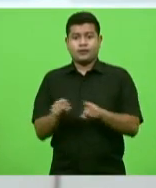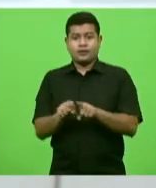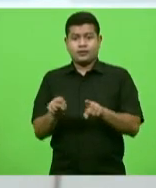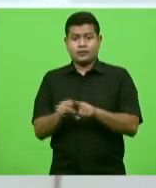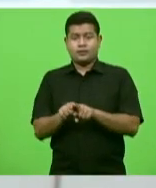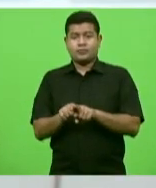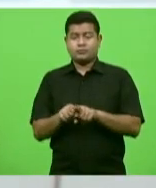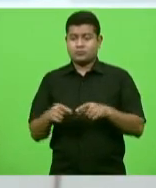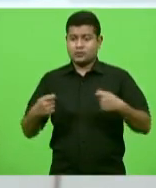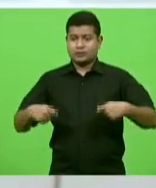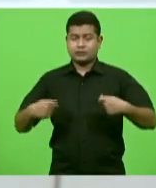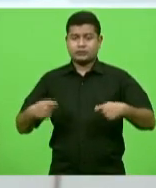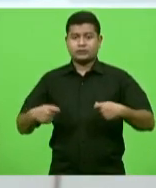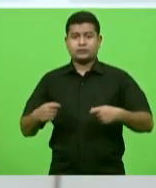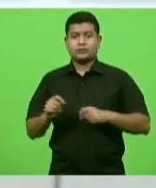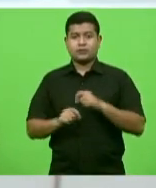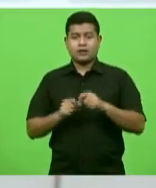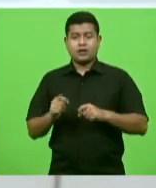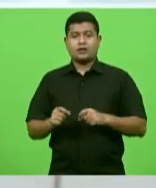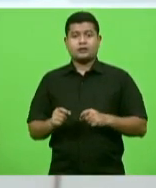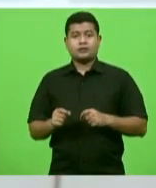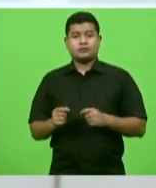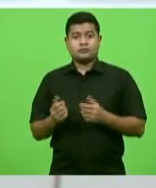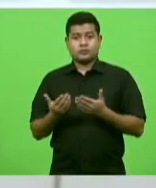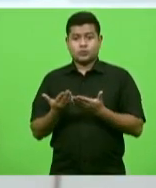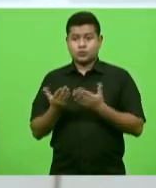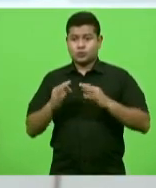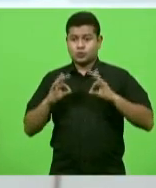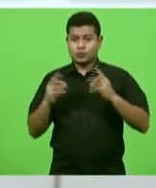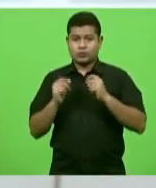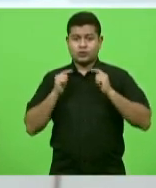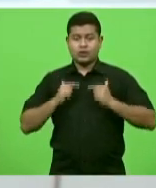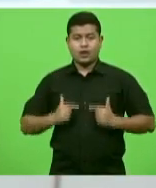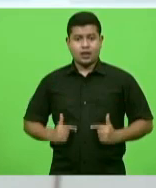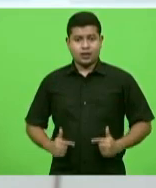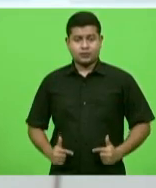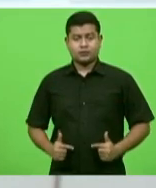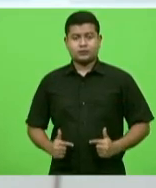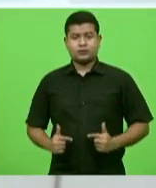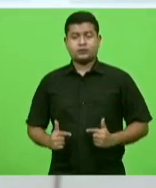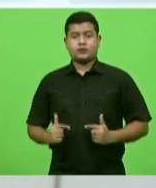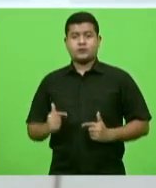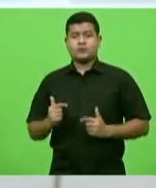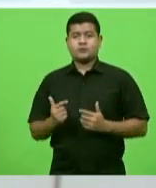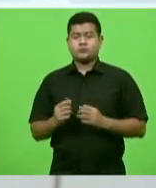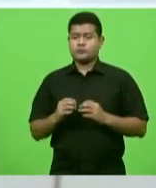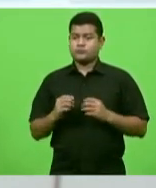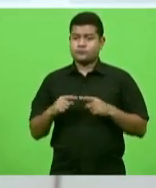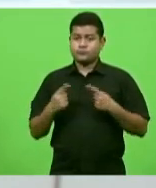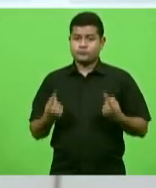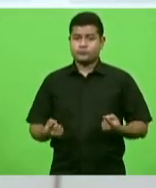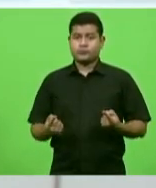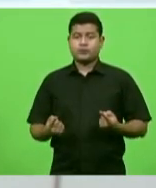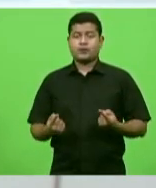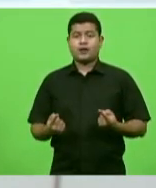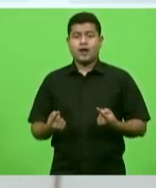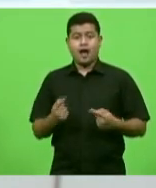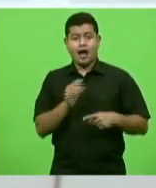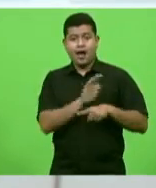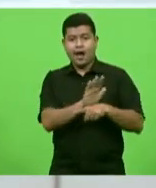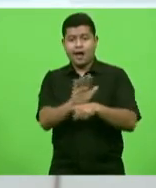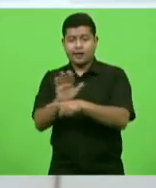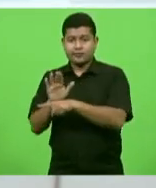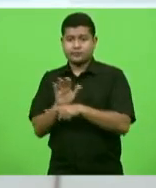compostura Ea integridade pessoal e funcional enfim a bem servir a coisa